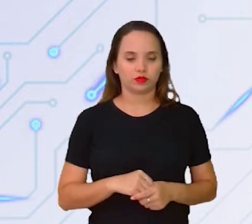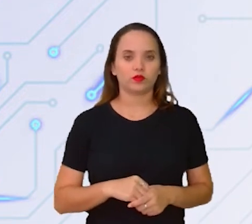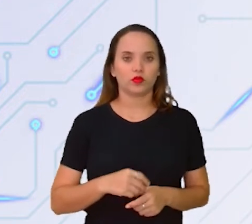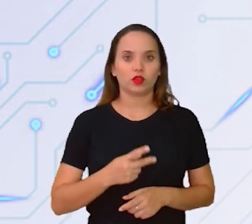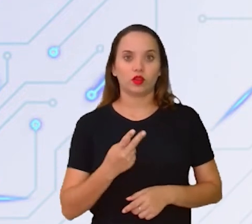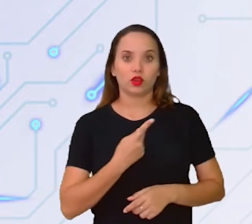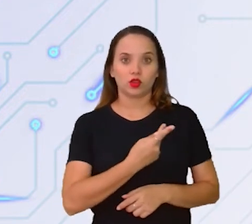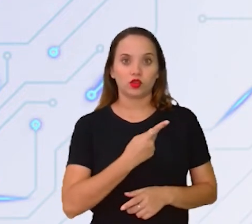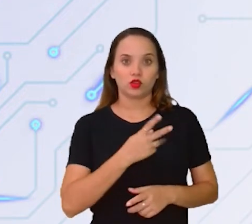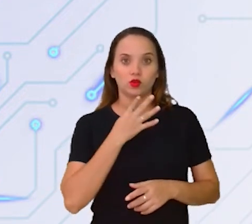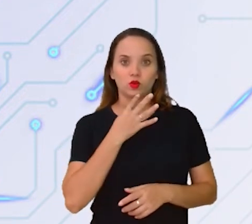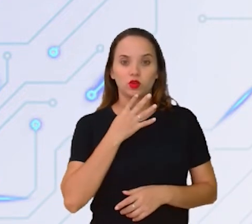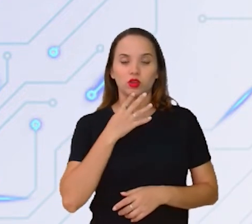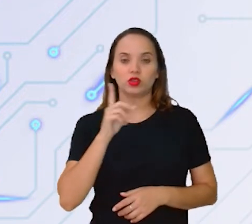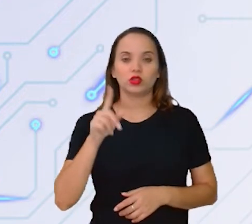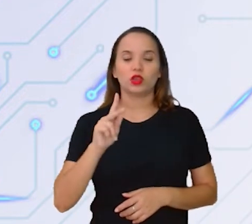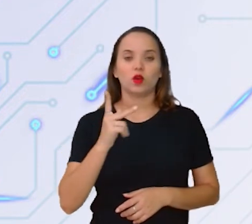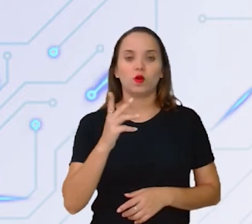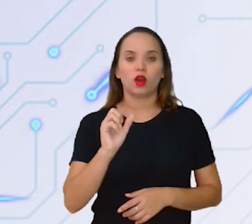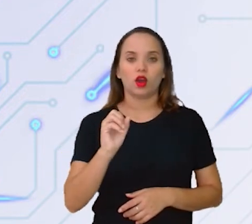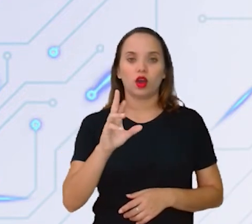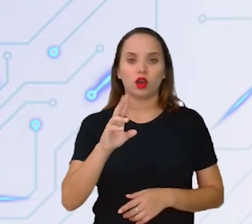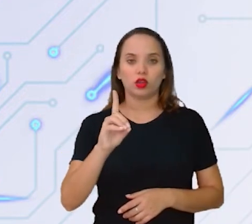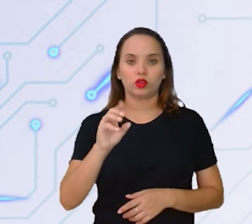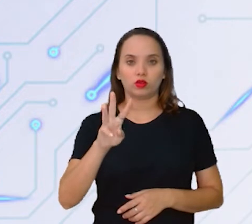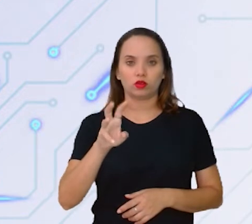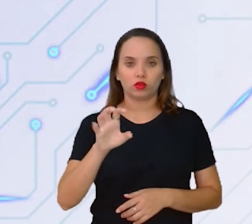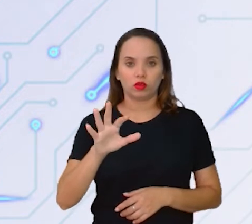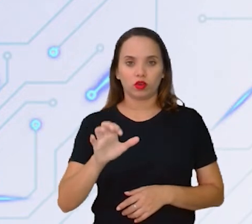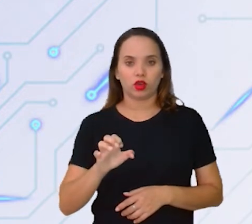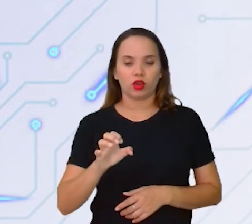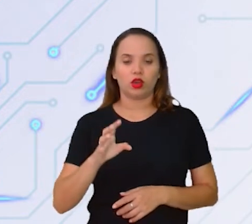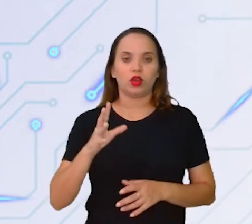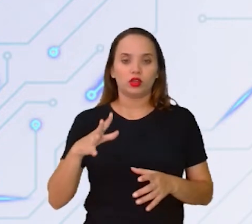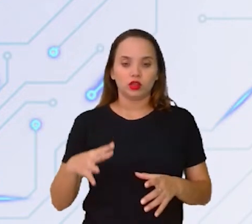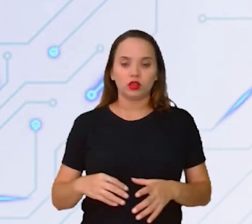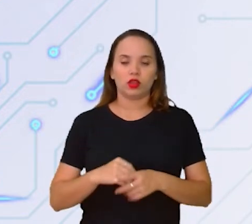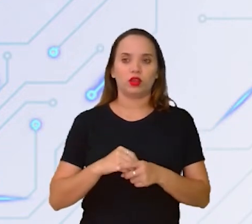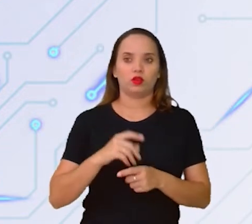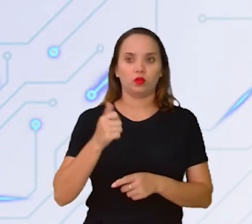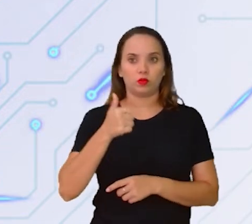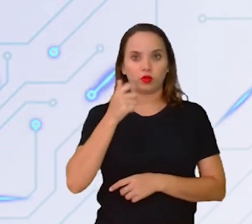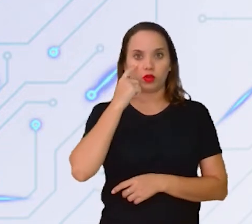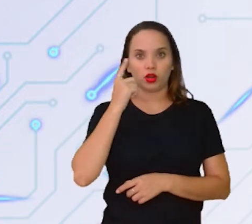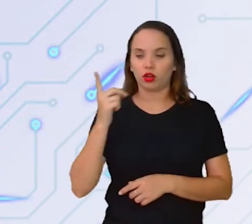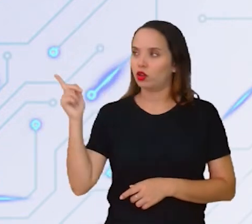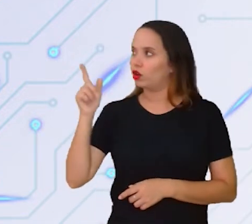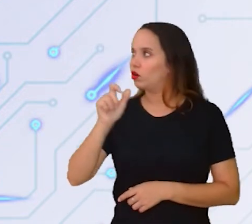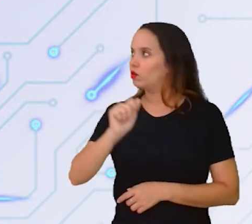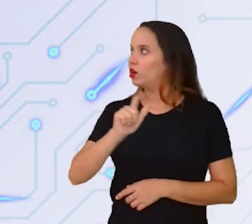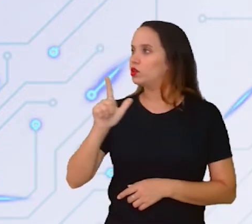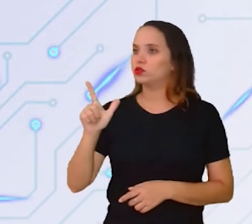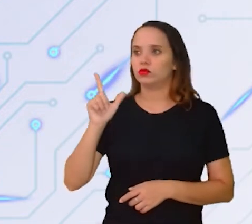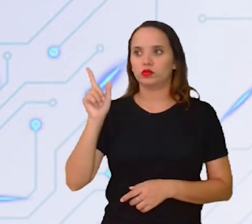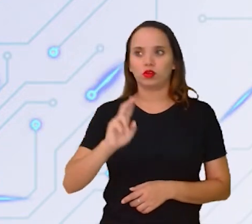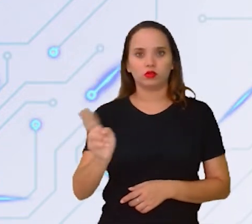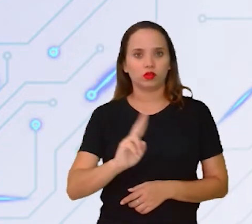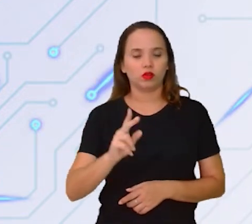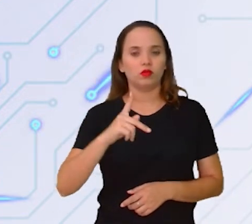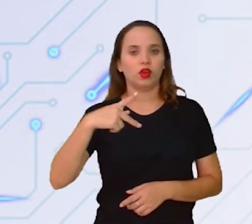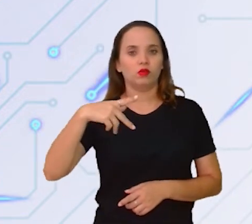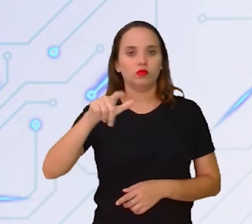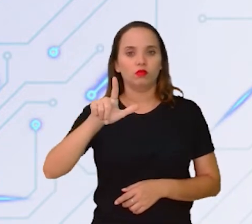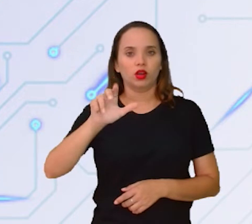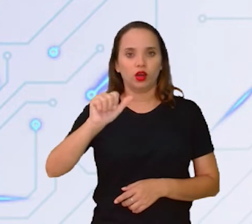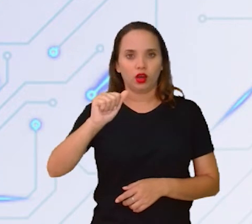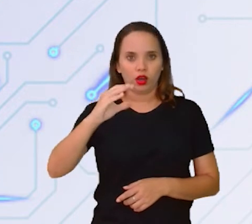conhece como os hardwares internos, né? Aquele primeiro ali, azulzinho, é o que a gente chama de placa-mãe. Daqui a pouco